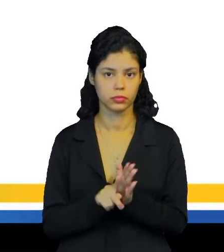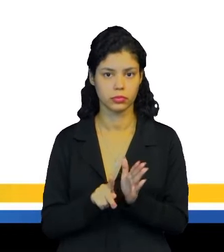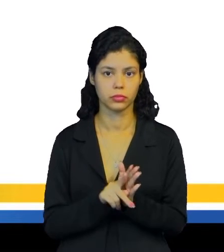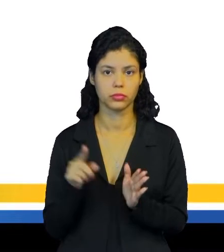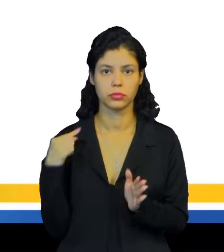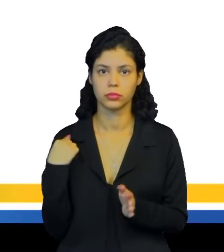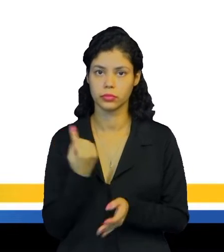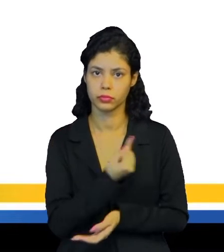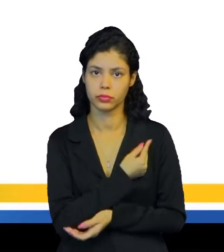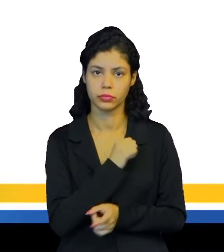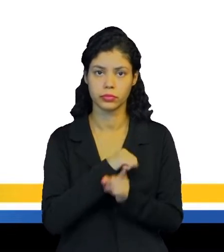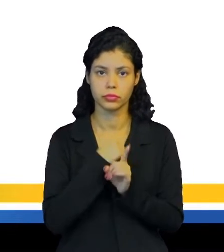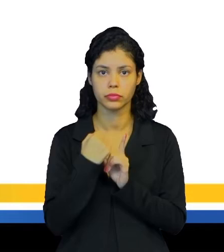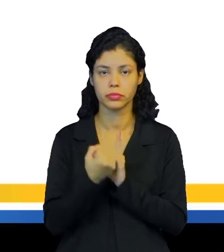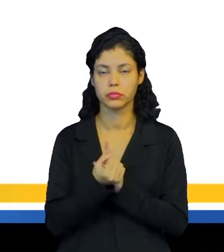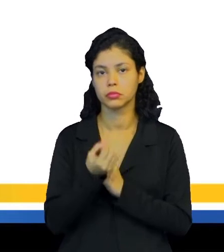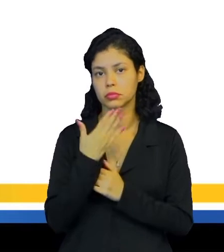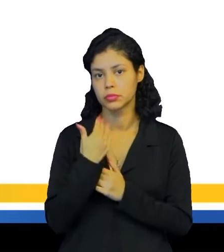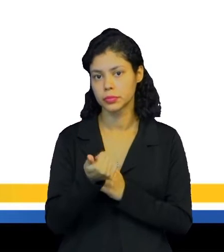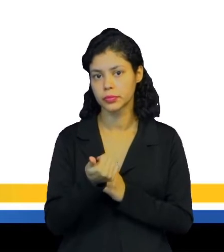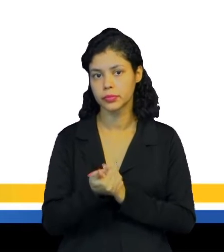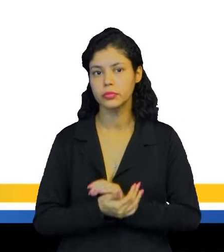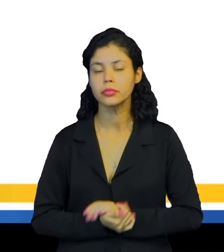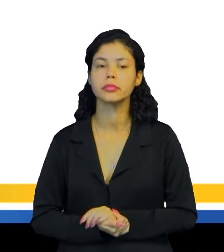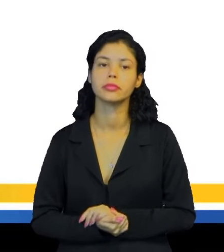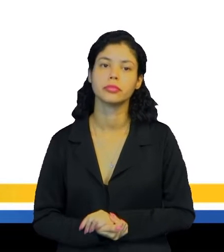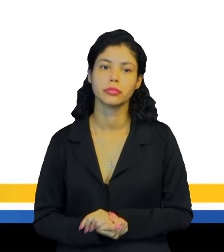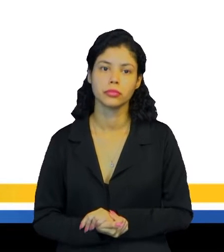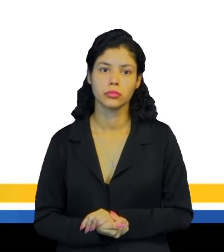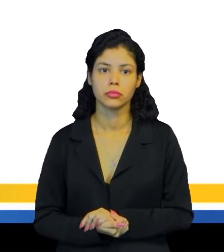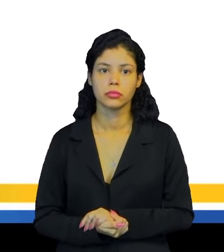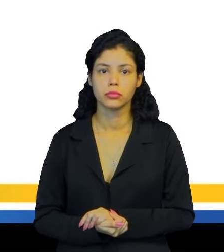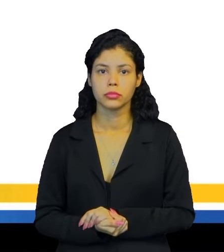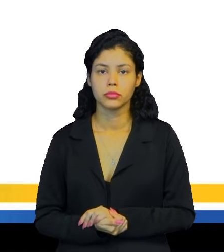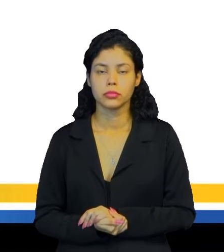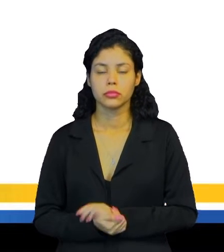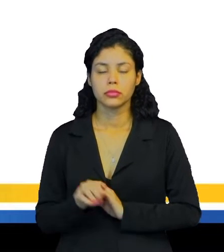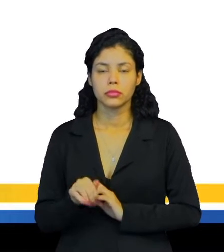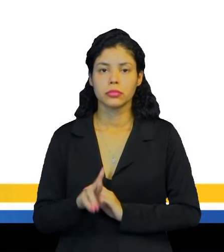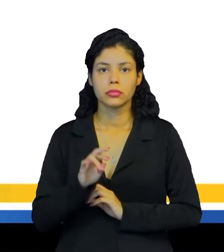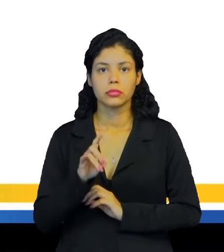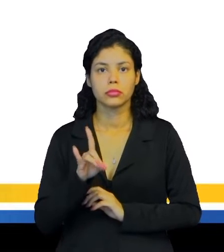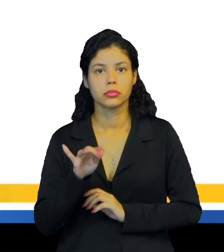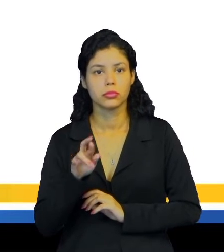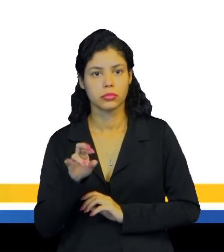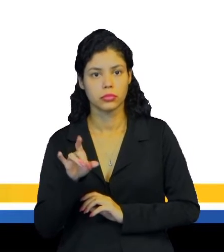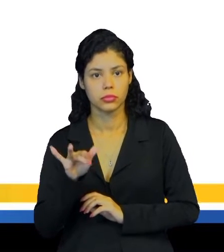nossa sociedade. Tranquilo? O naturalismo